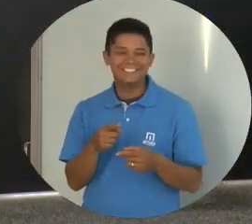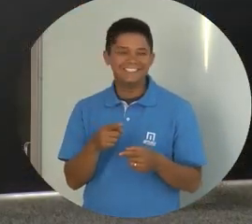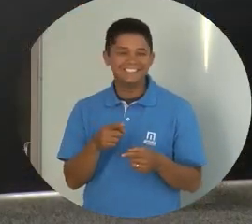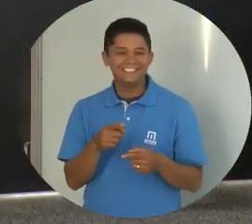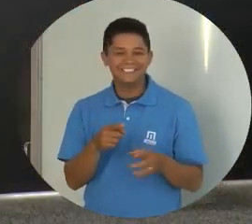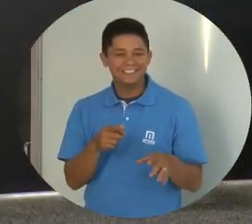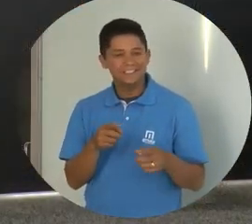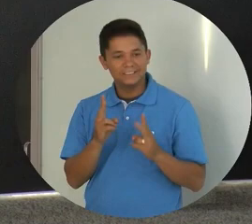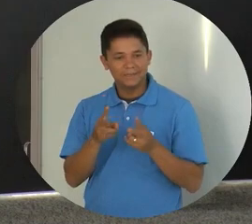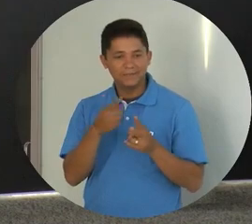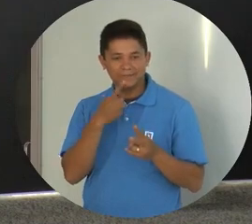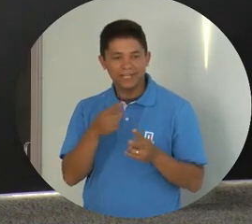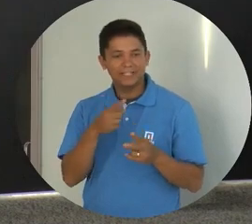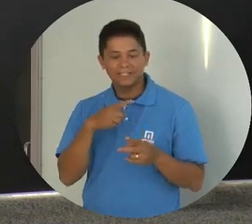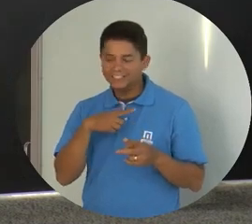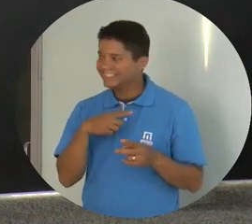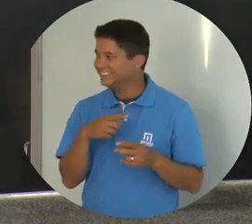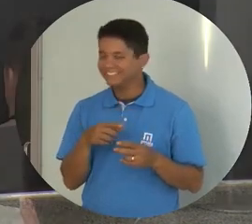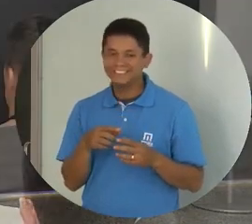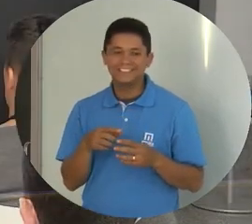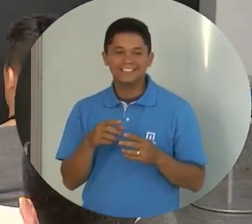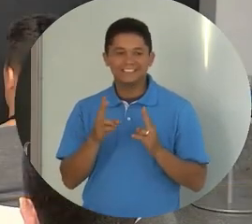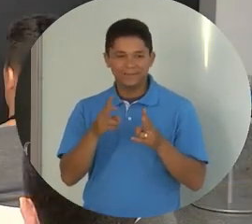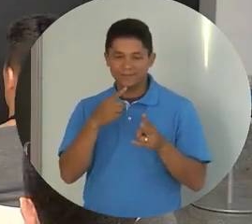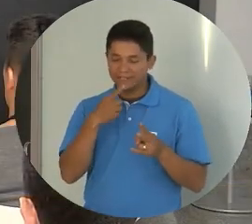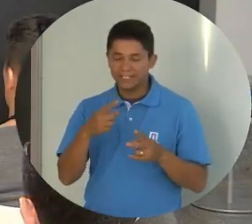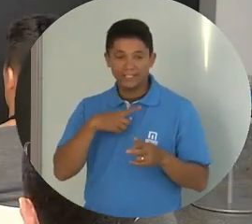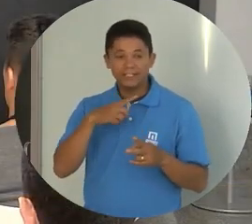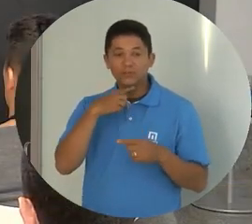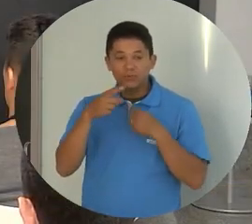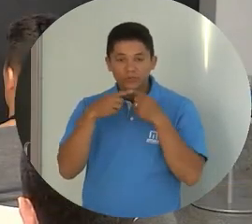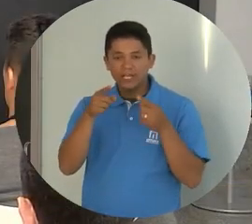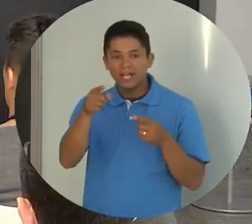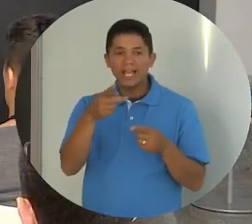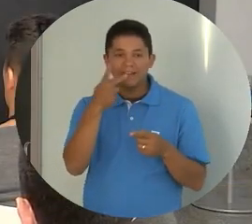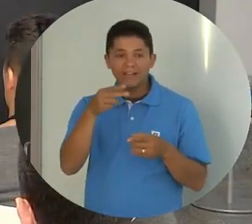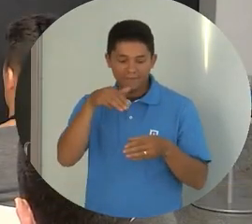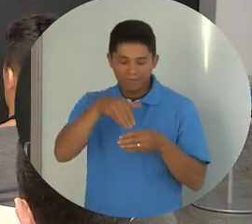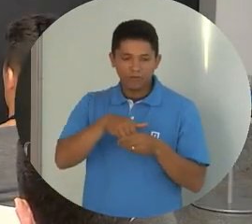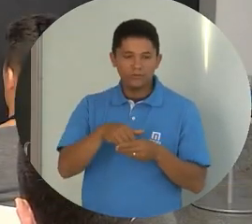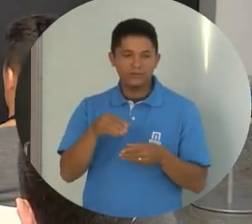Nada? Excelente, então. Acho que agora é o coffee break, né?